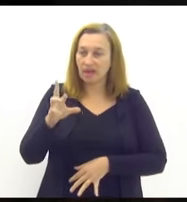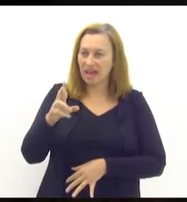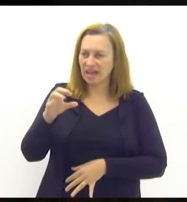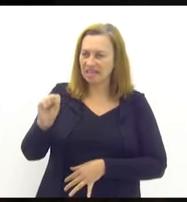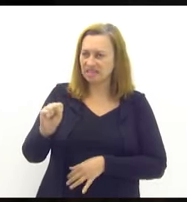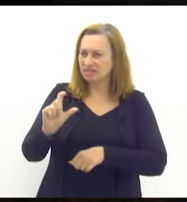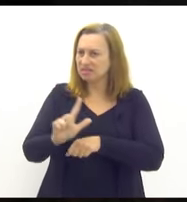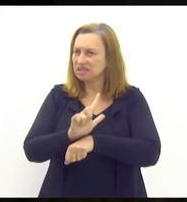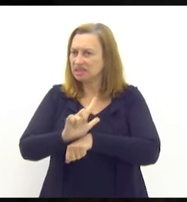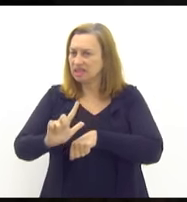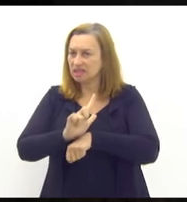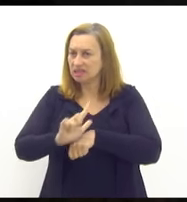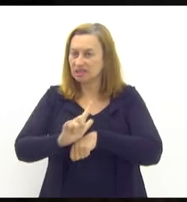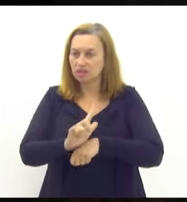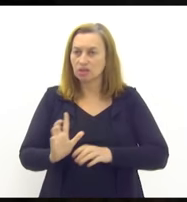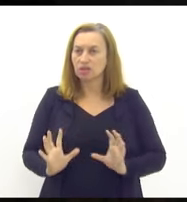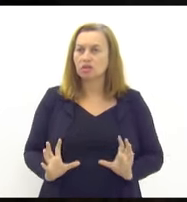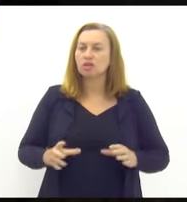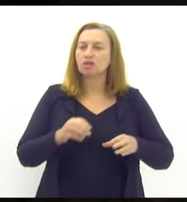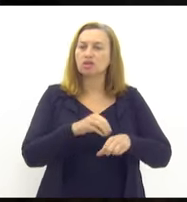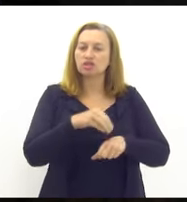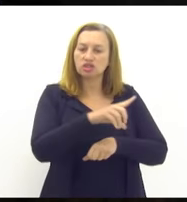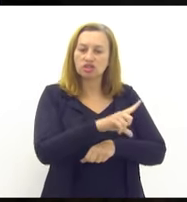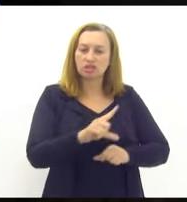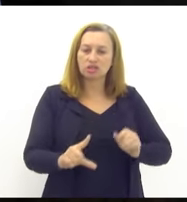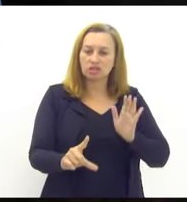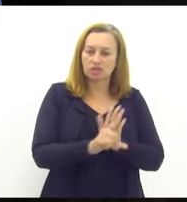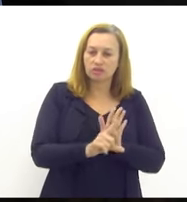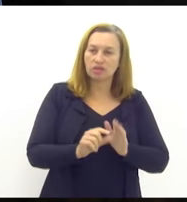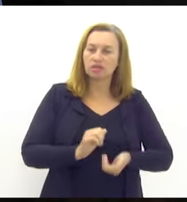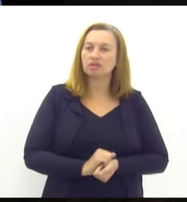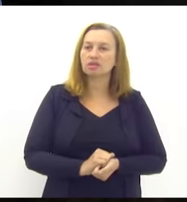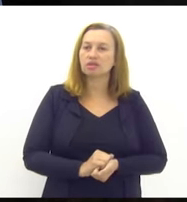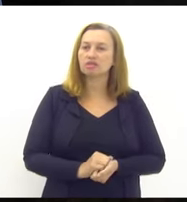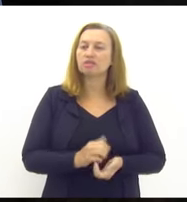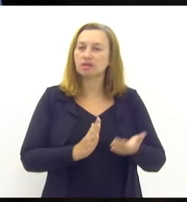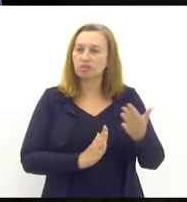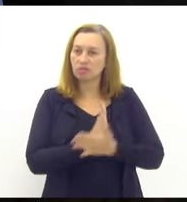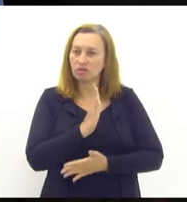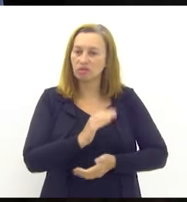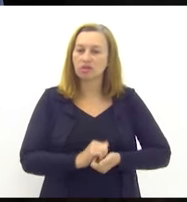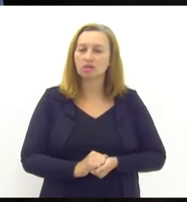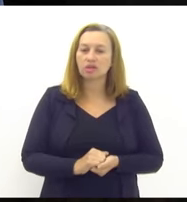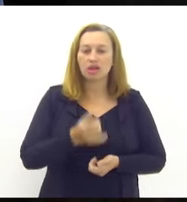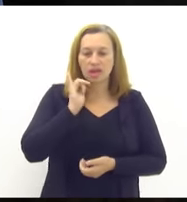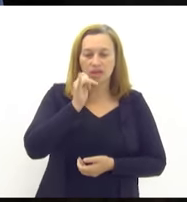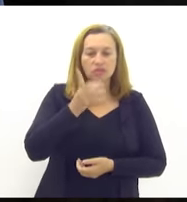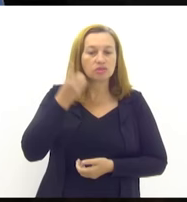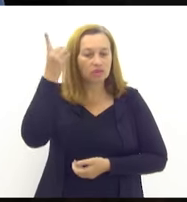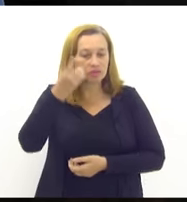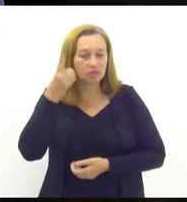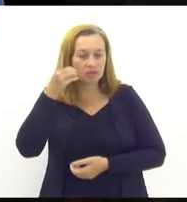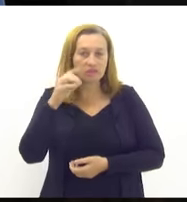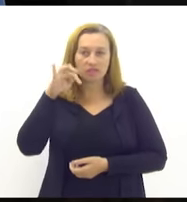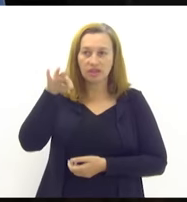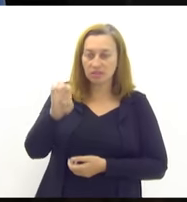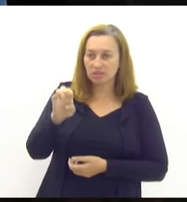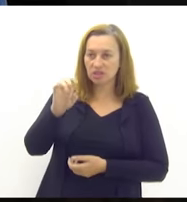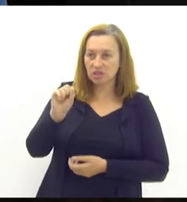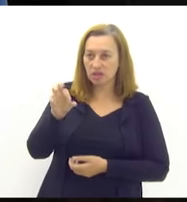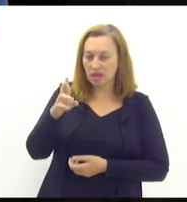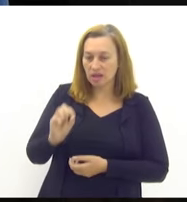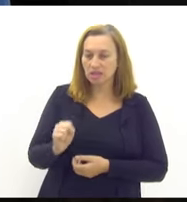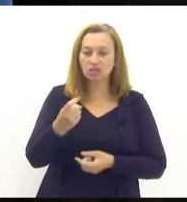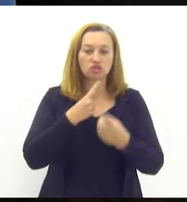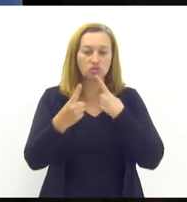lilis parecer da comissão de indicações legislativas favorável relator Deputado Felipe Soares